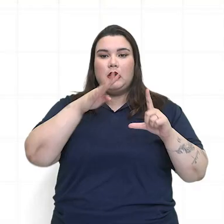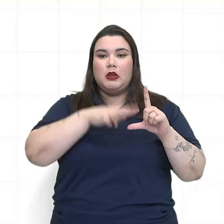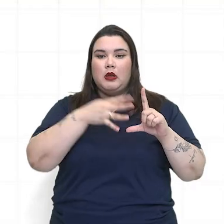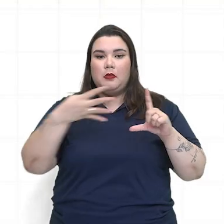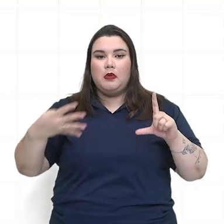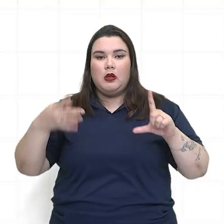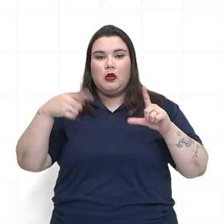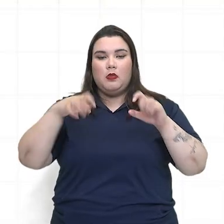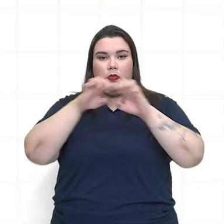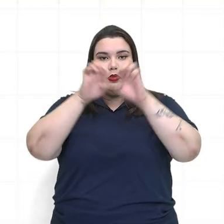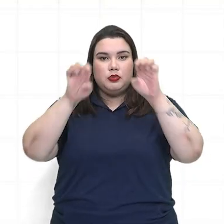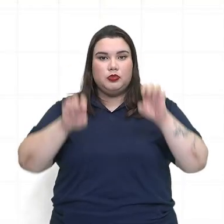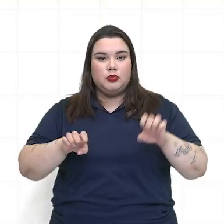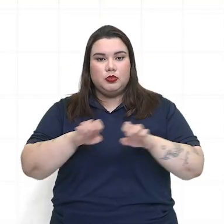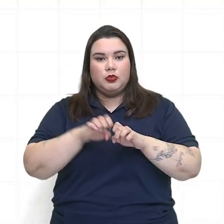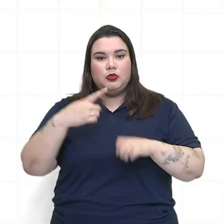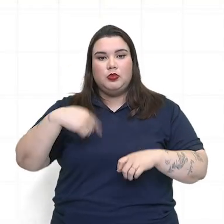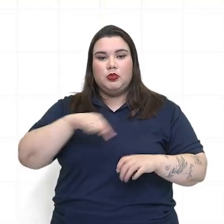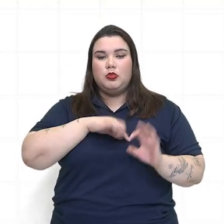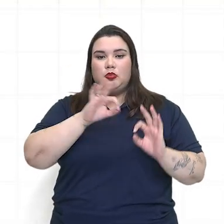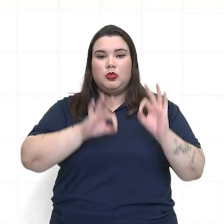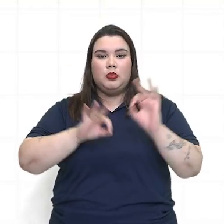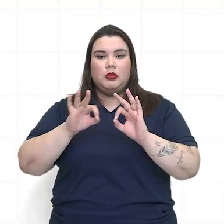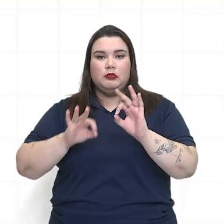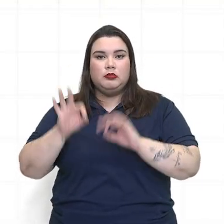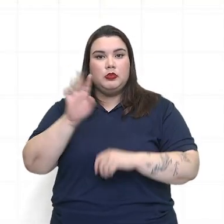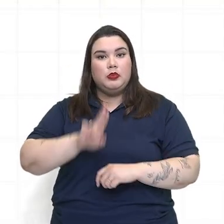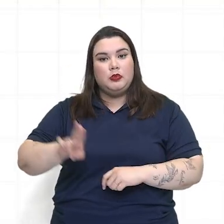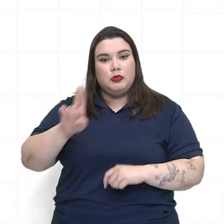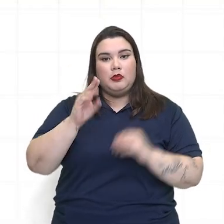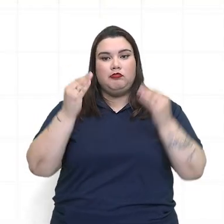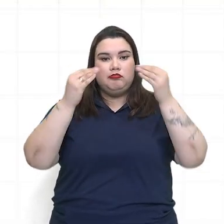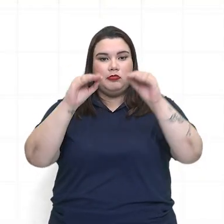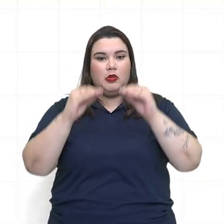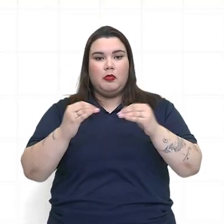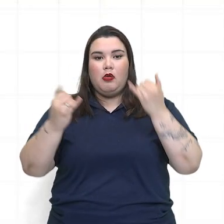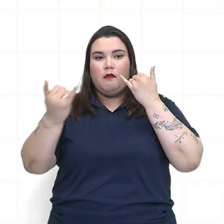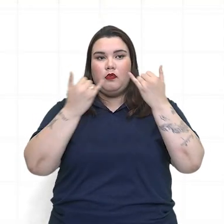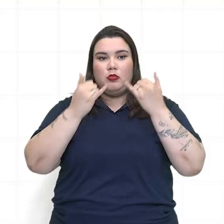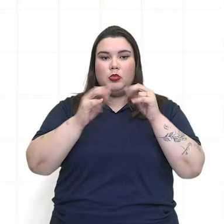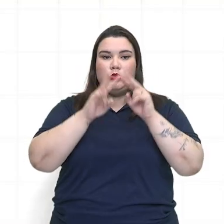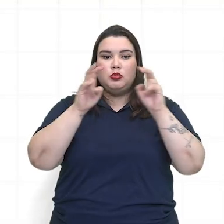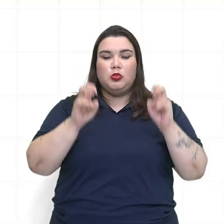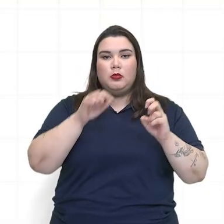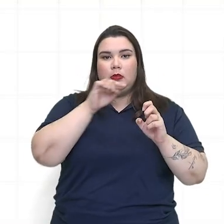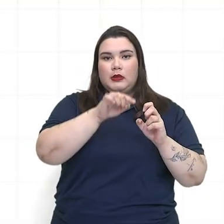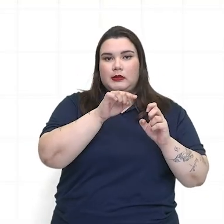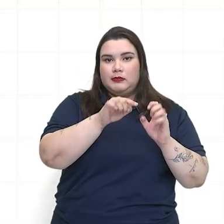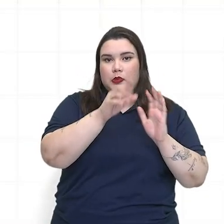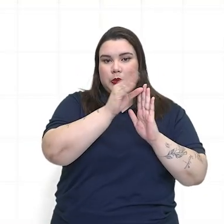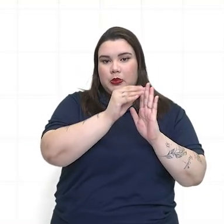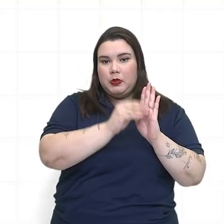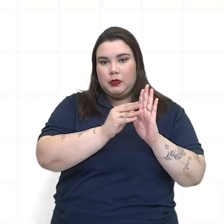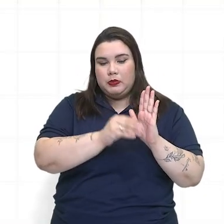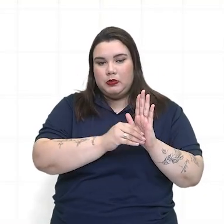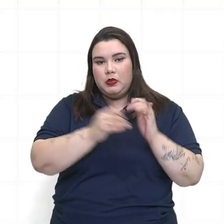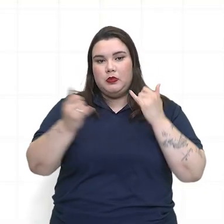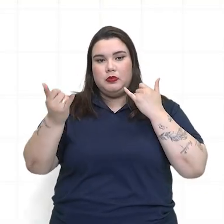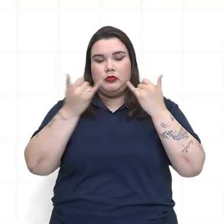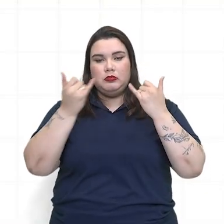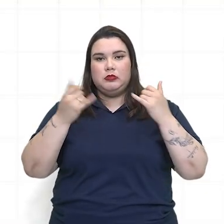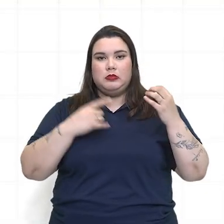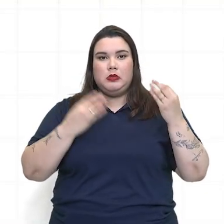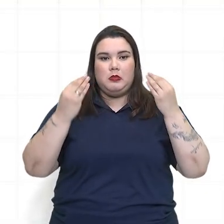uma estrutura que utilizamos para organizar dados que são informações sobre determinado assunto. Esses dados